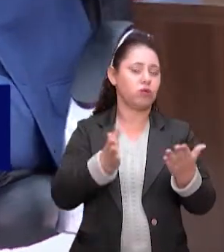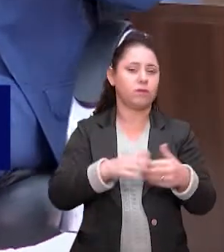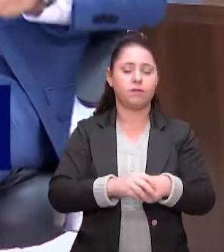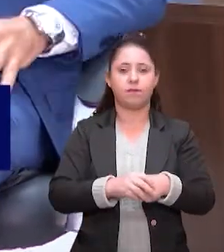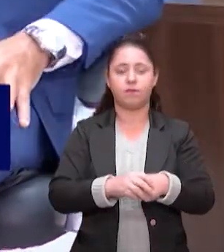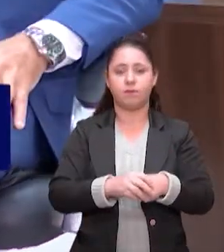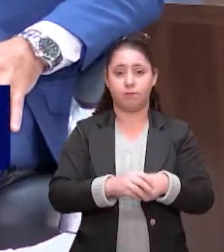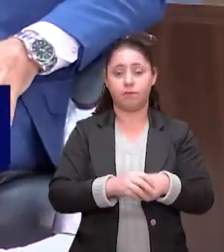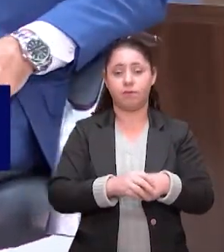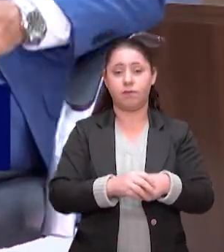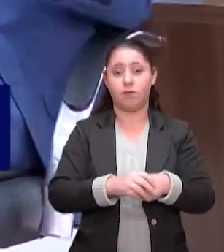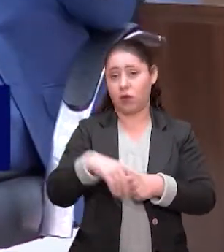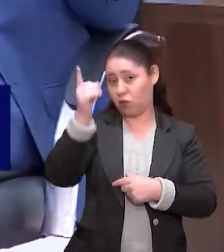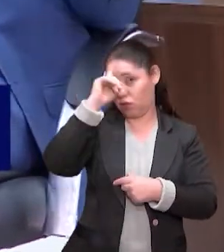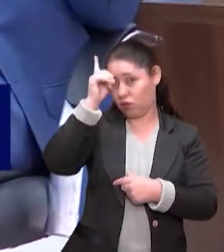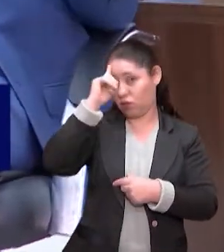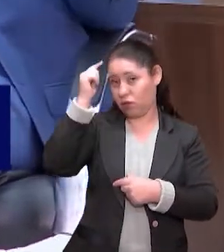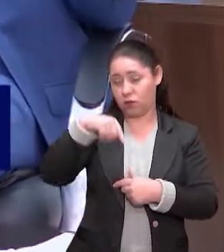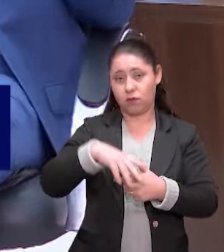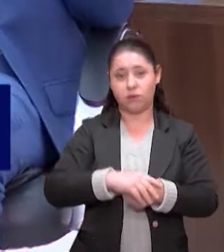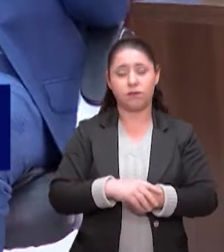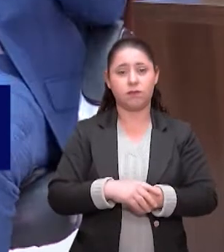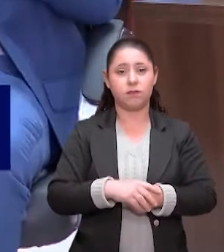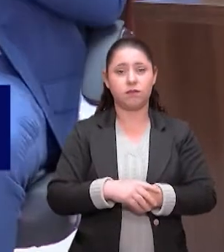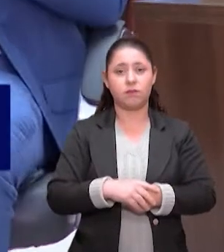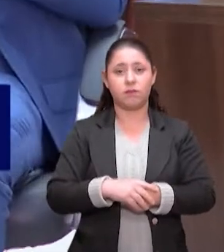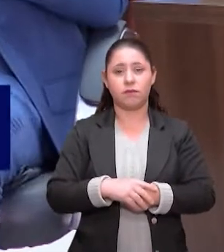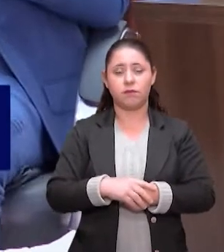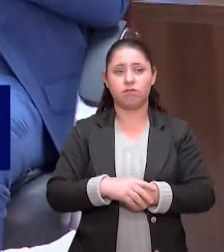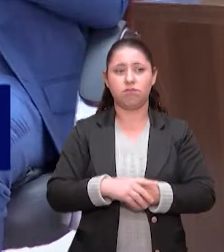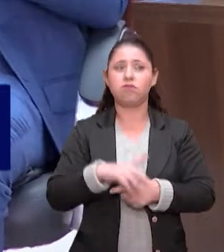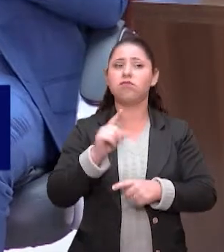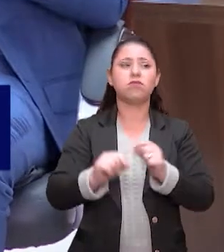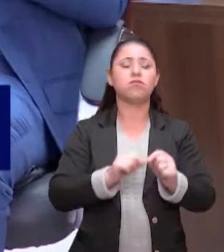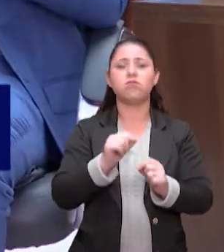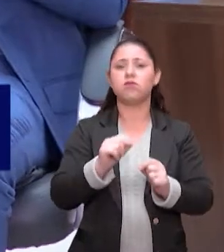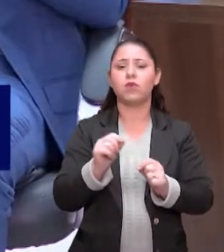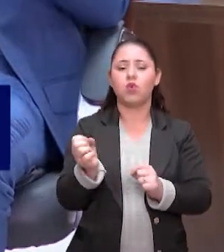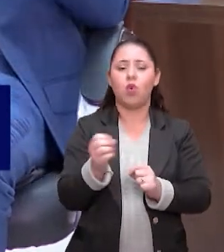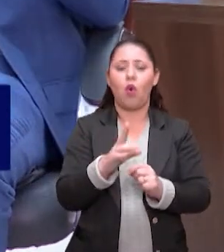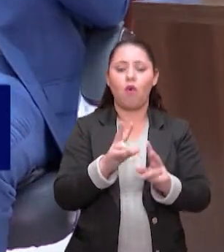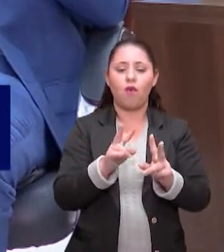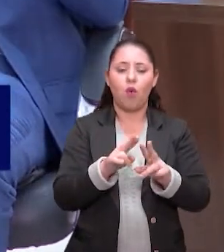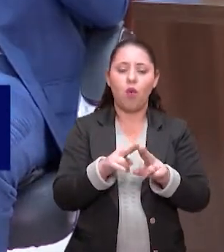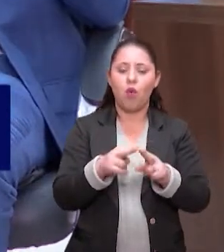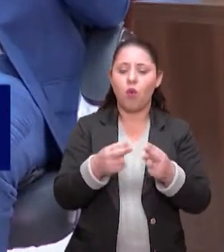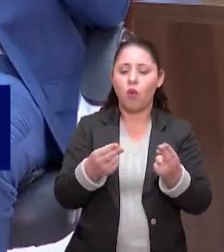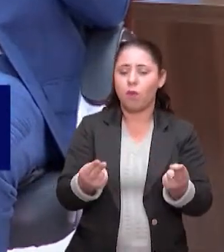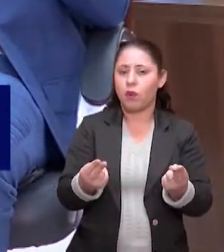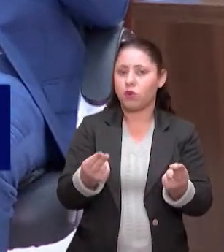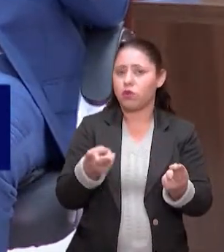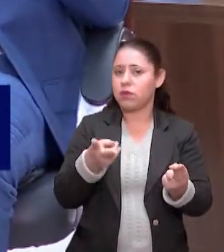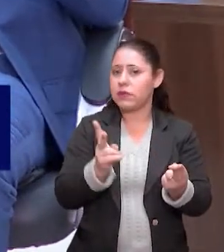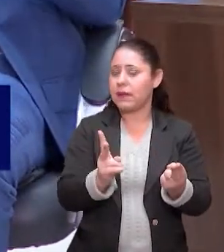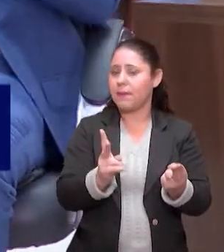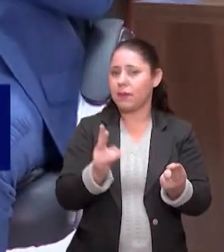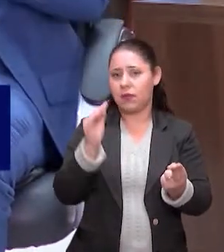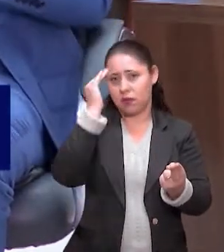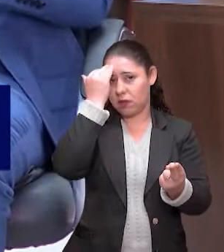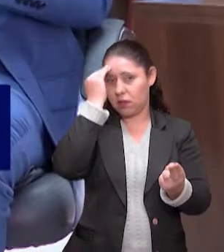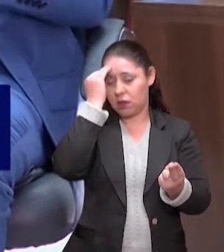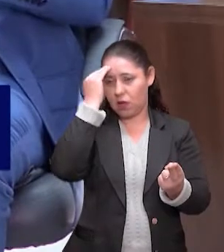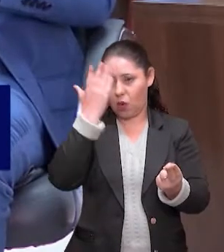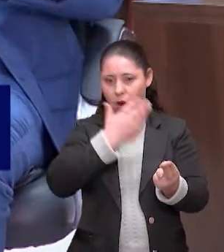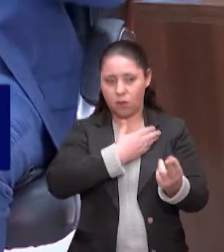abril, e todos os dias eu estou aqui, é um exercício de renovação diária de humildade.